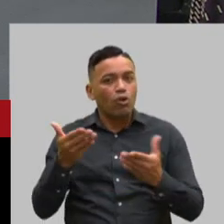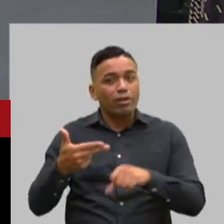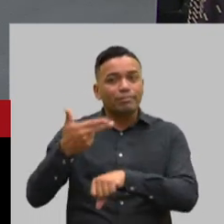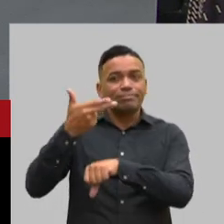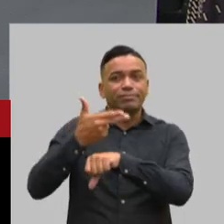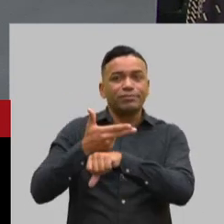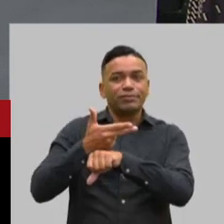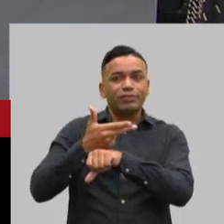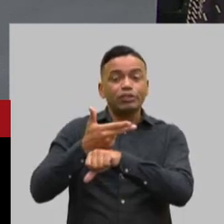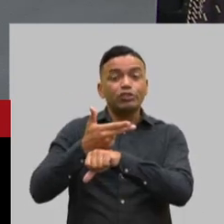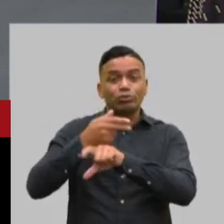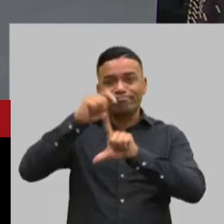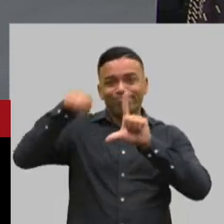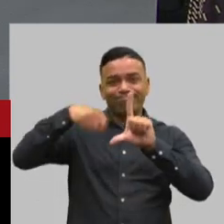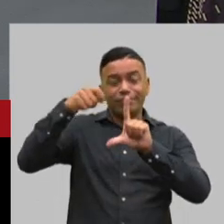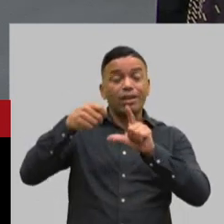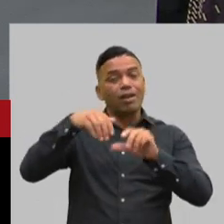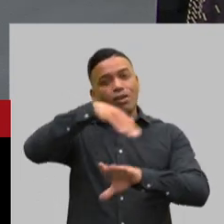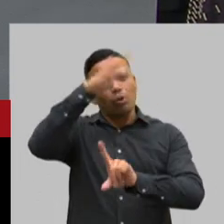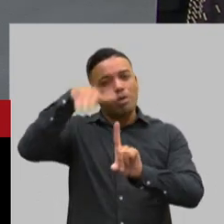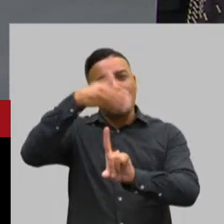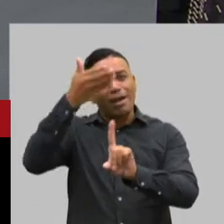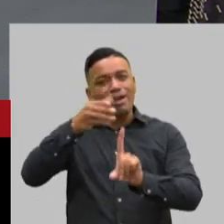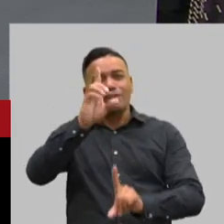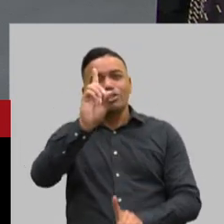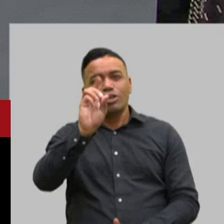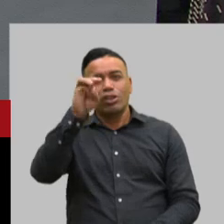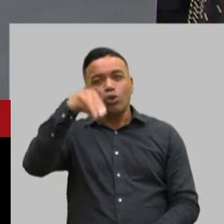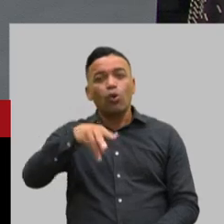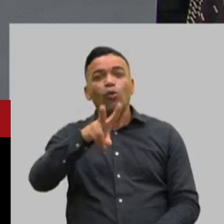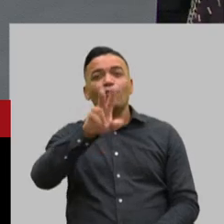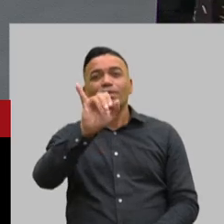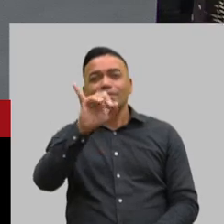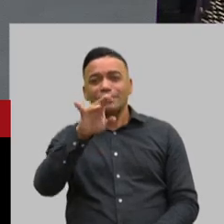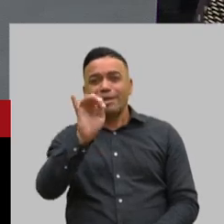em homenagem a Dom Vicente de Paula Ferreira.